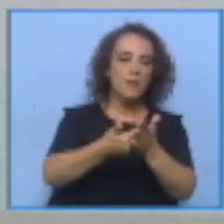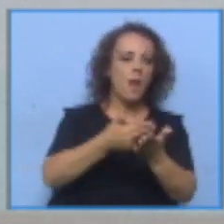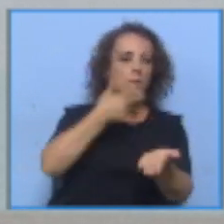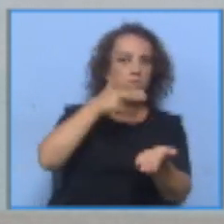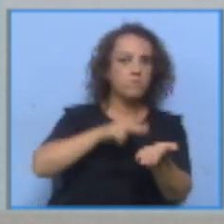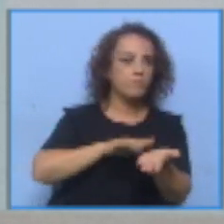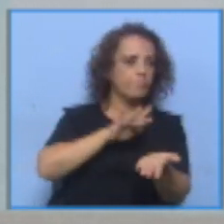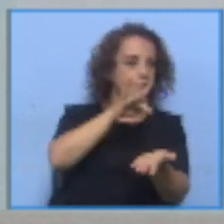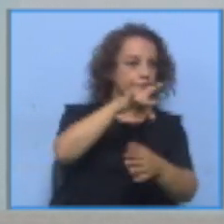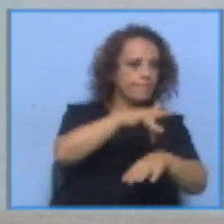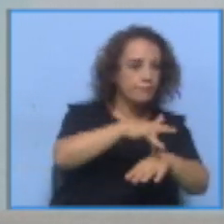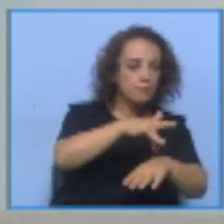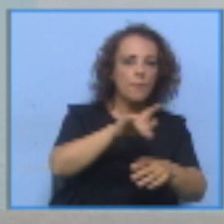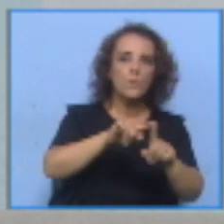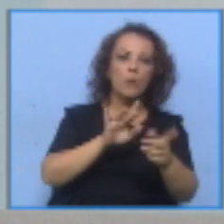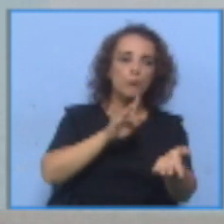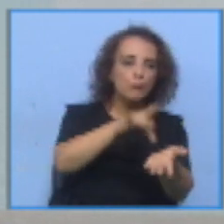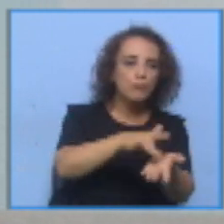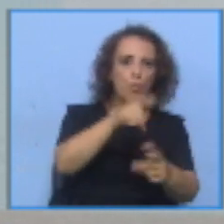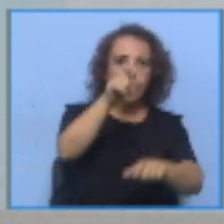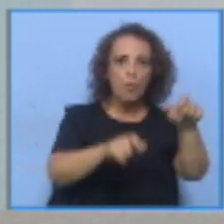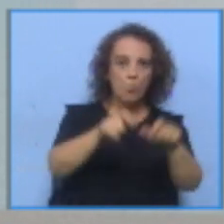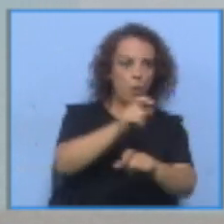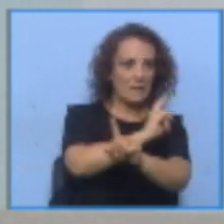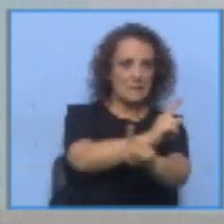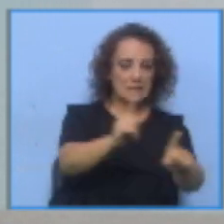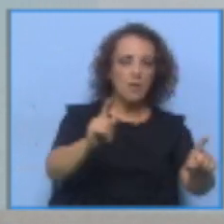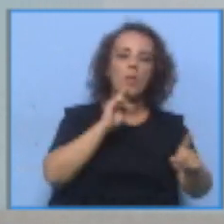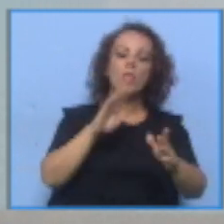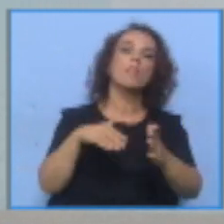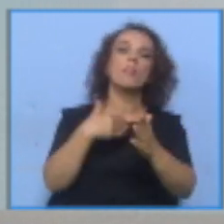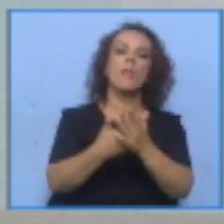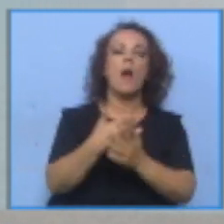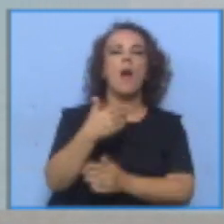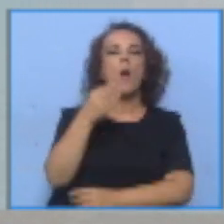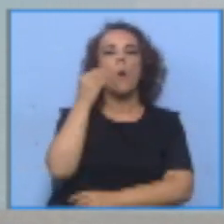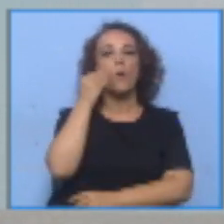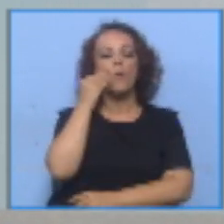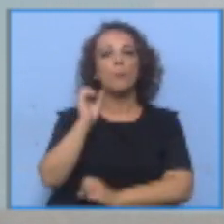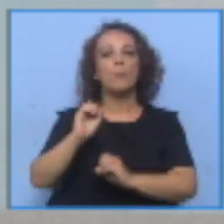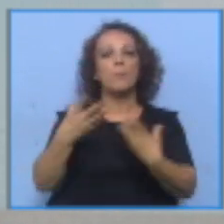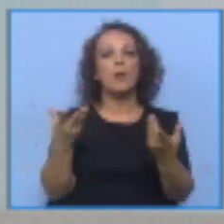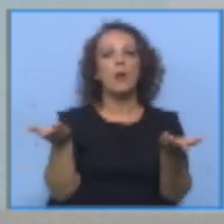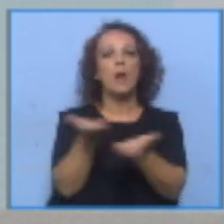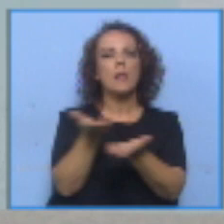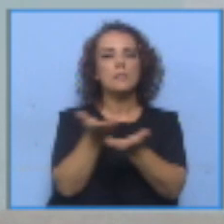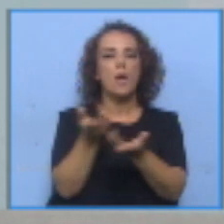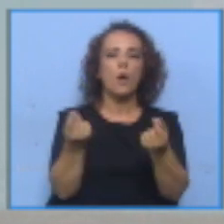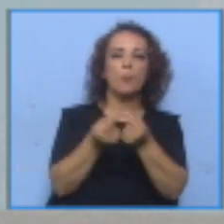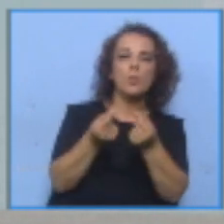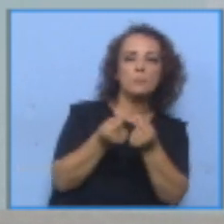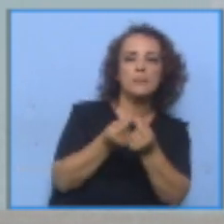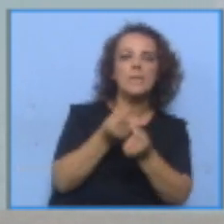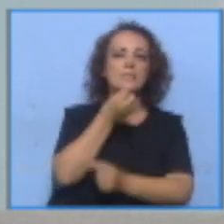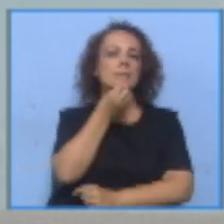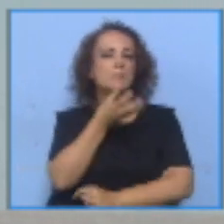contexto específico de cada povo. Então, o primeiro é estabelecer essas relações de proximidade, de simpatia. Então,